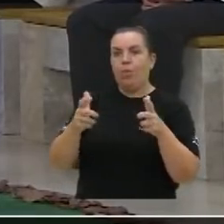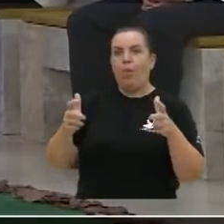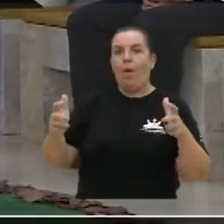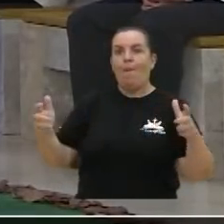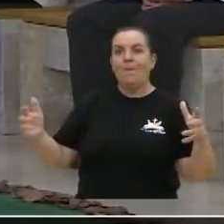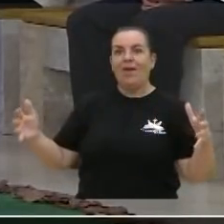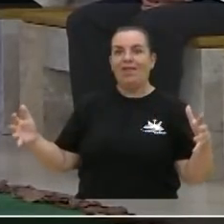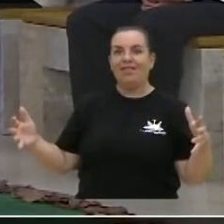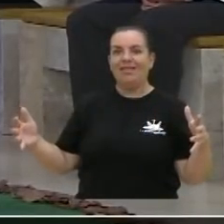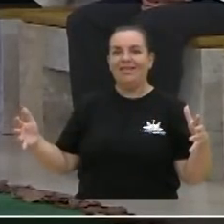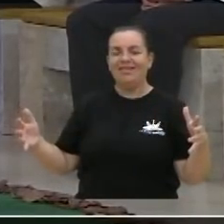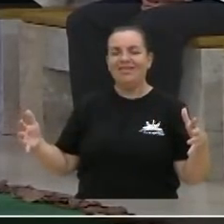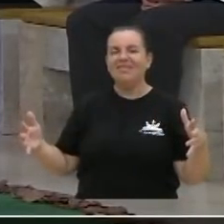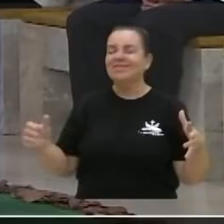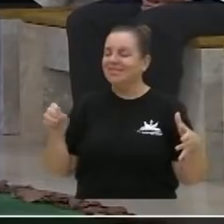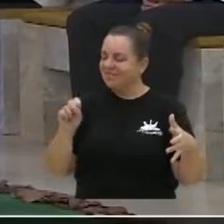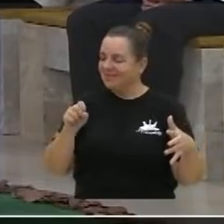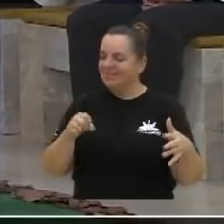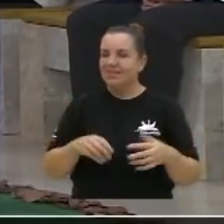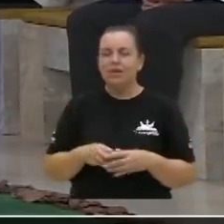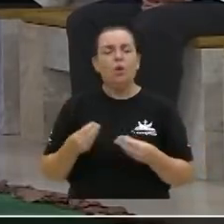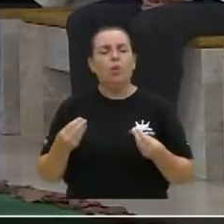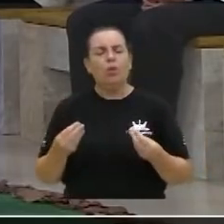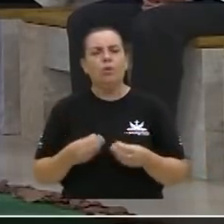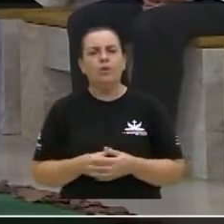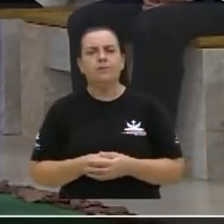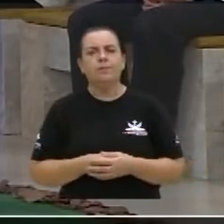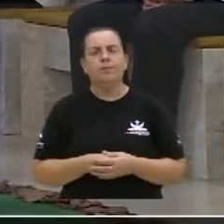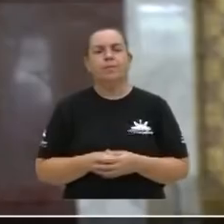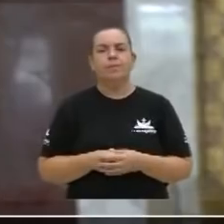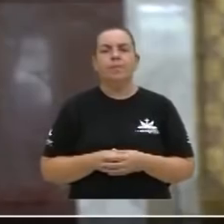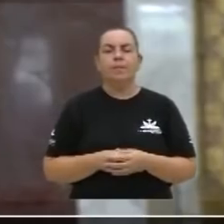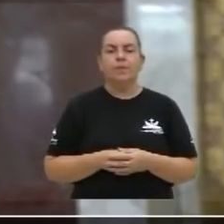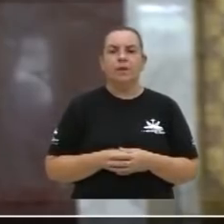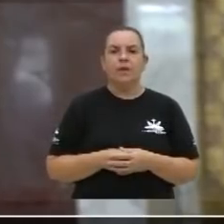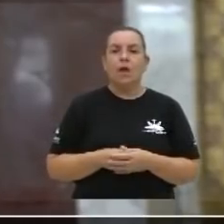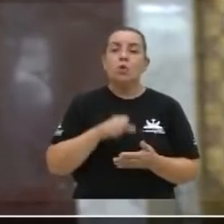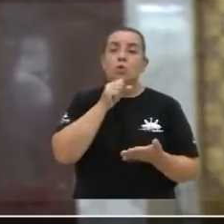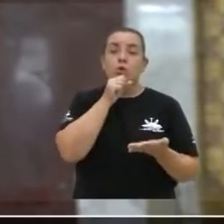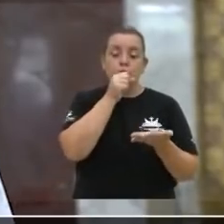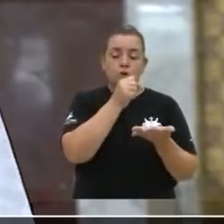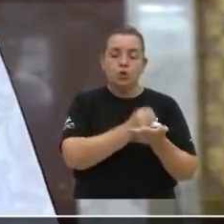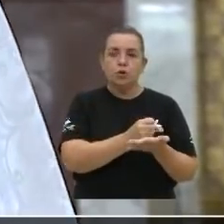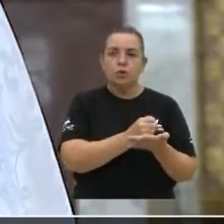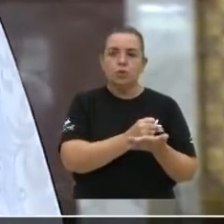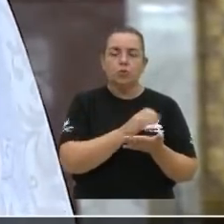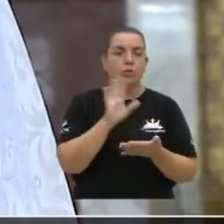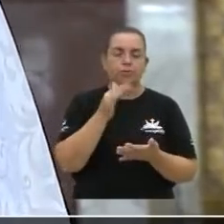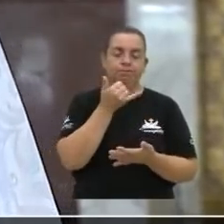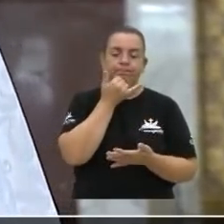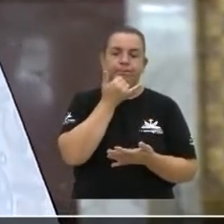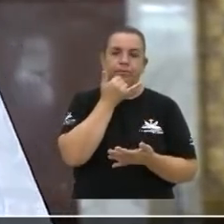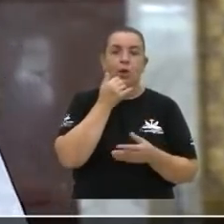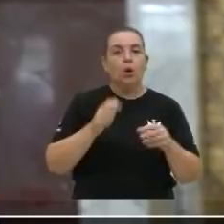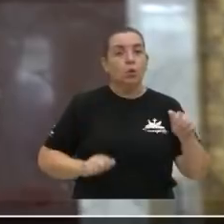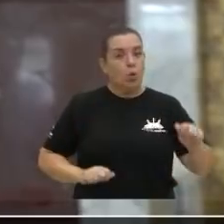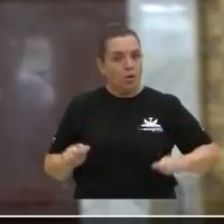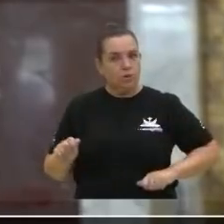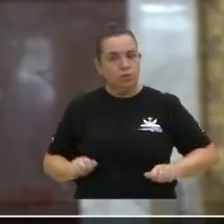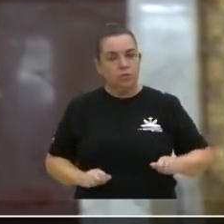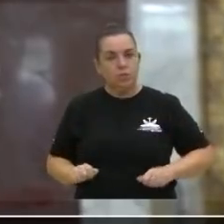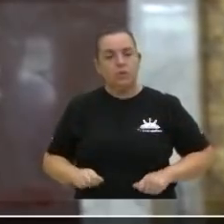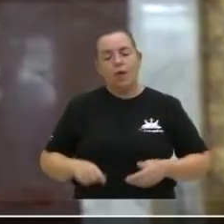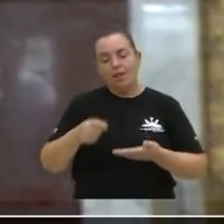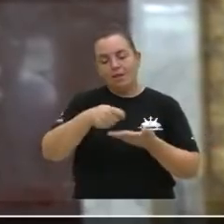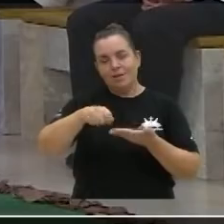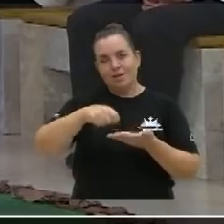se alarga, de que forma? No Antigo Testamento, nos Atos dos Apóstolos,